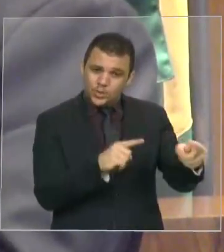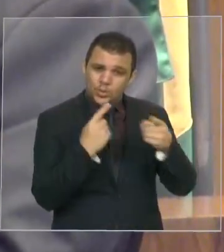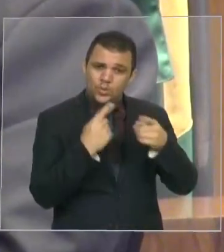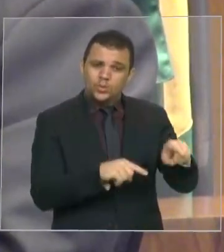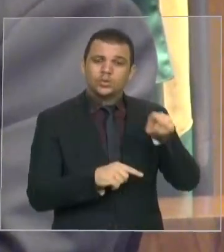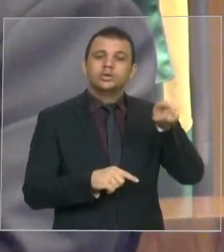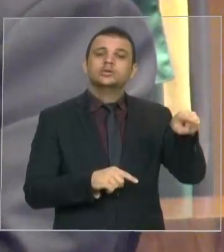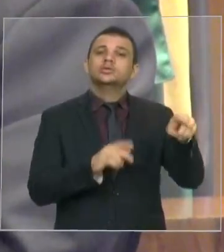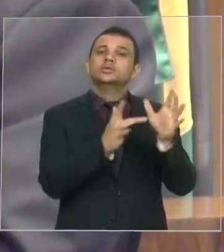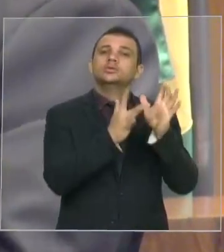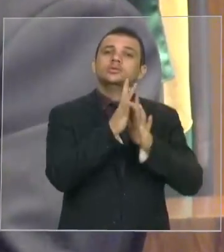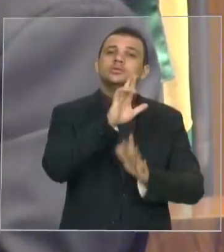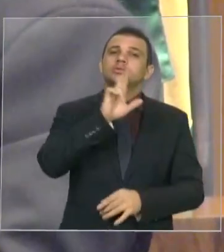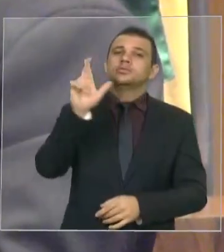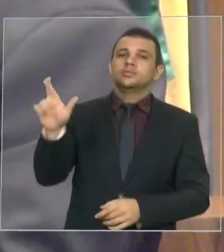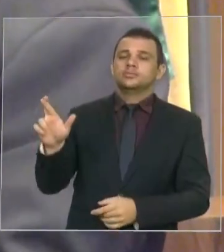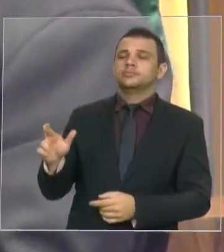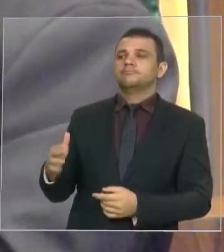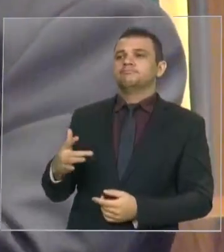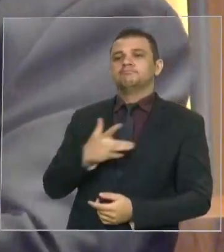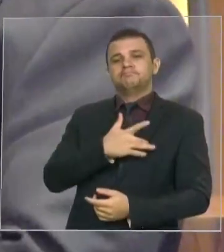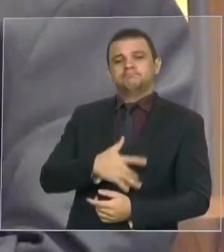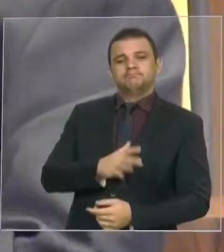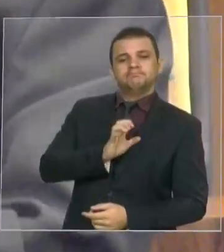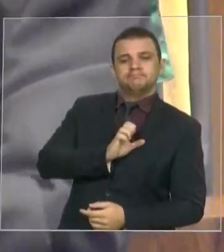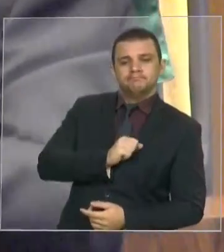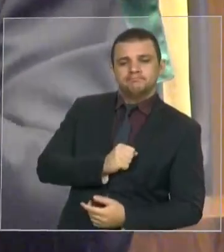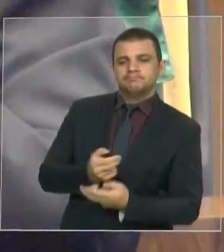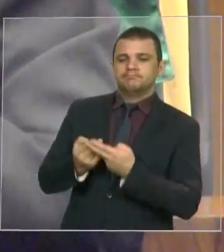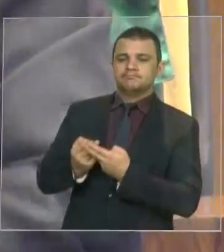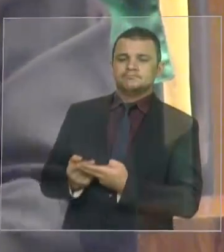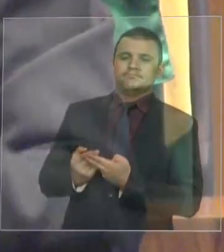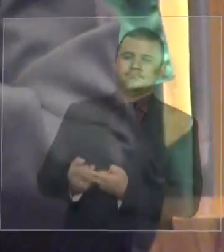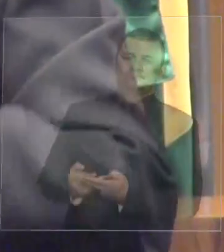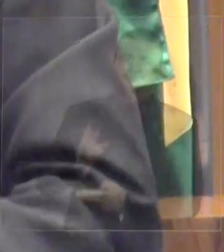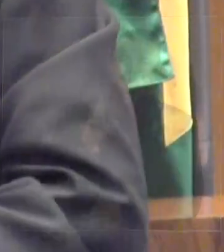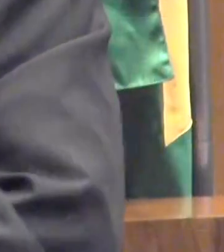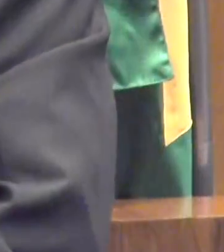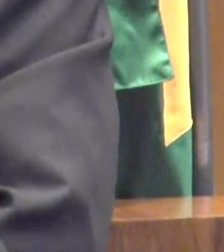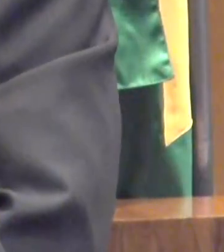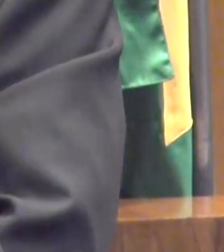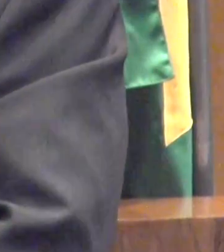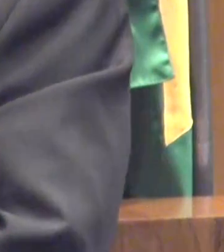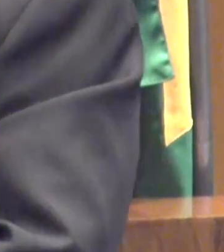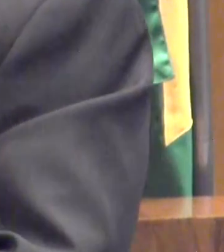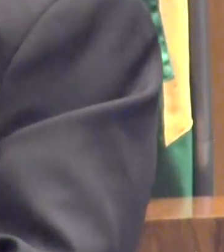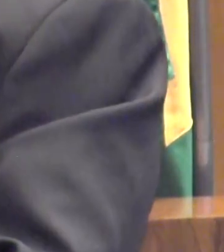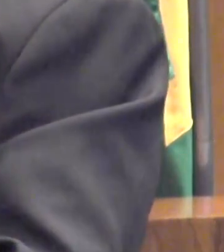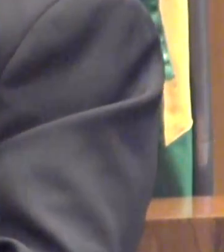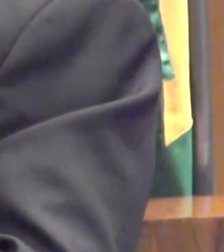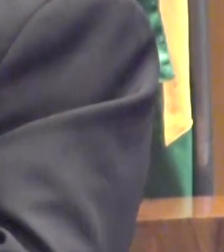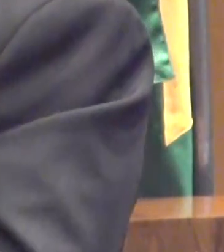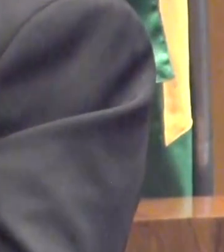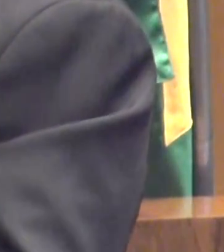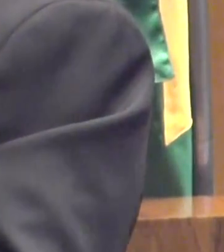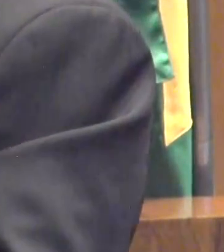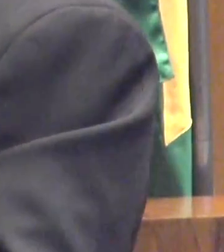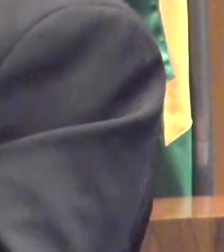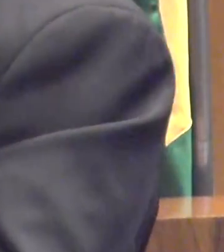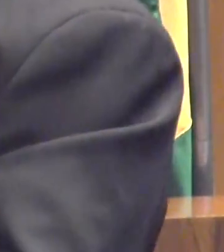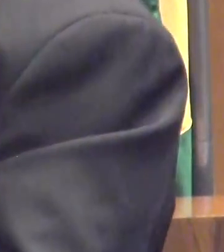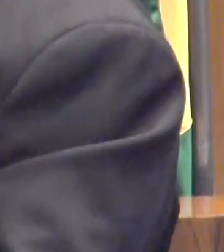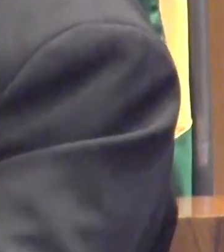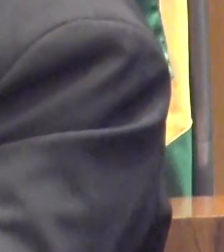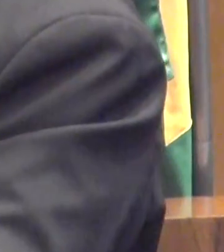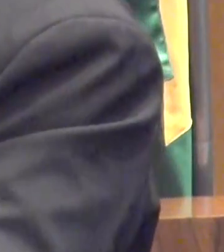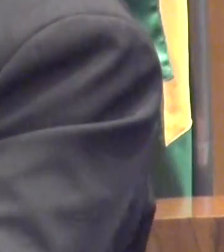de amor. Nós precisamos ir ao contrário da sociedade contemporânea, que diz que o